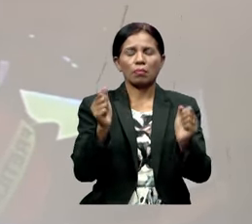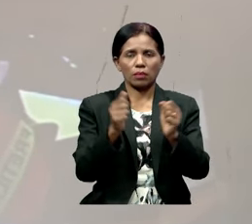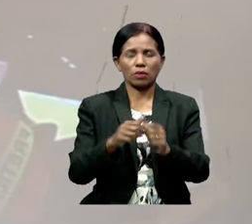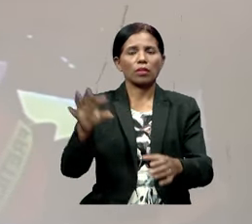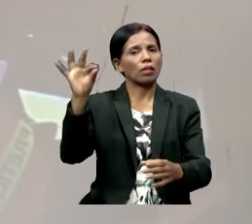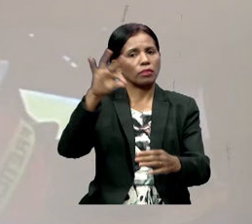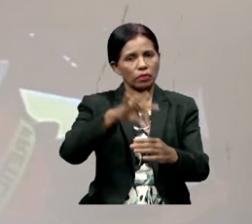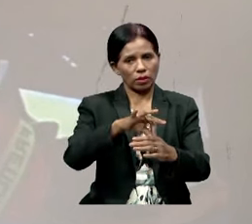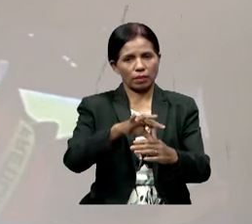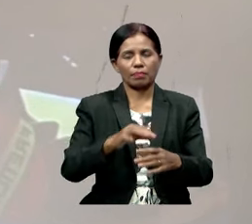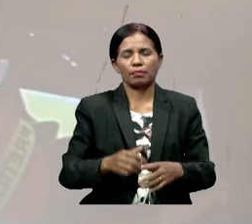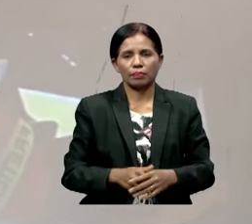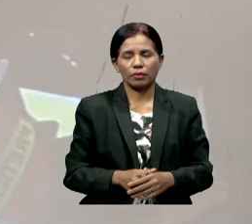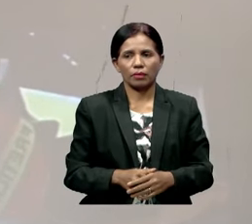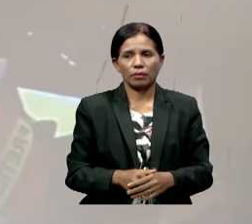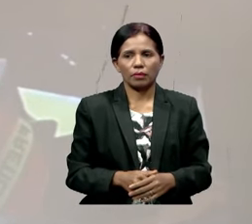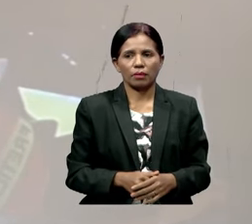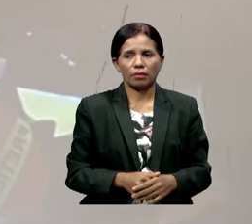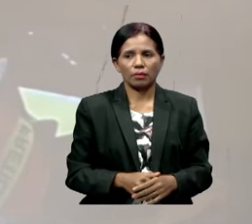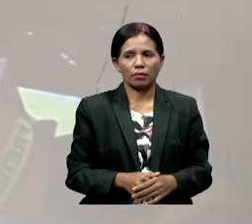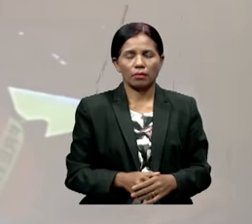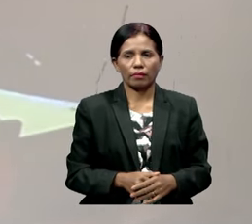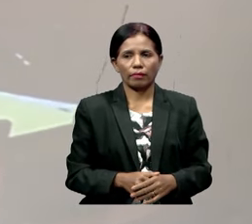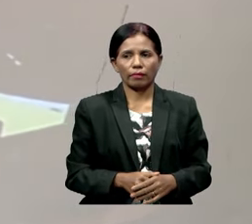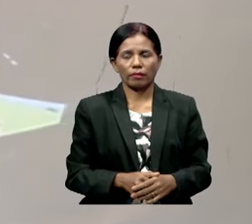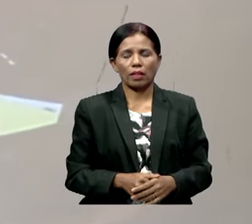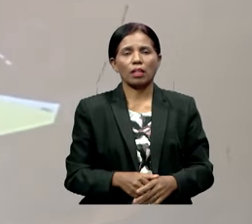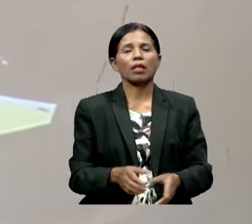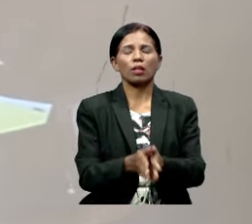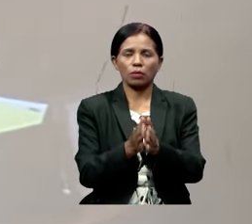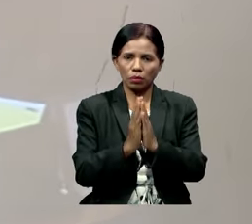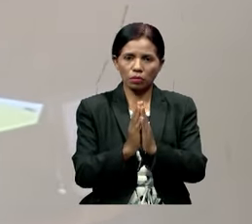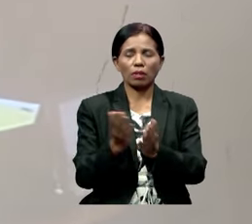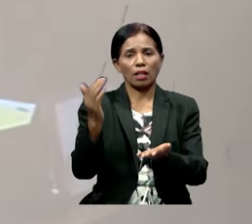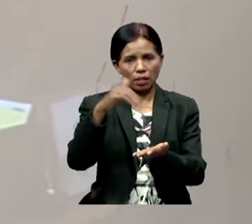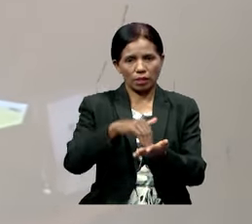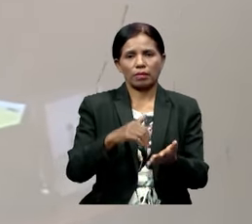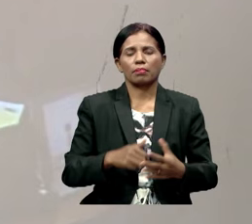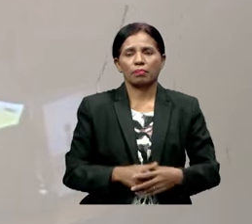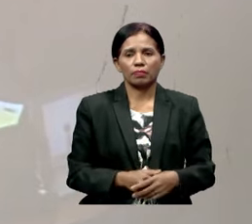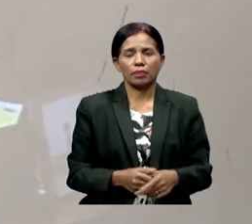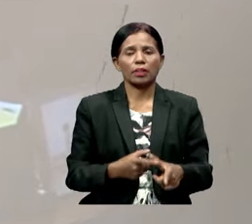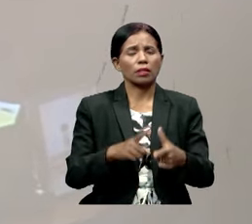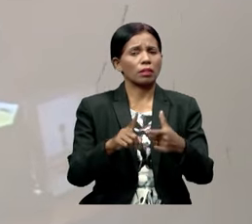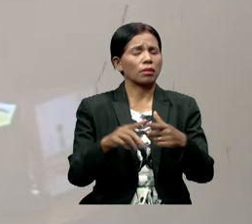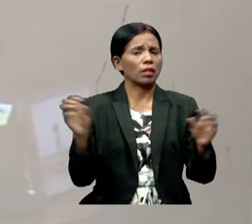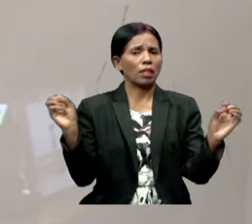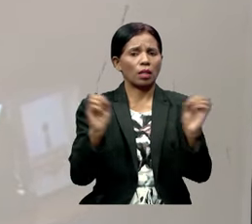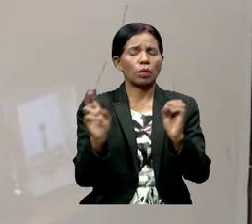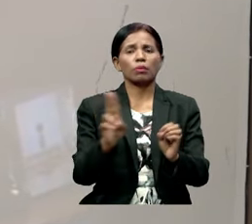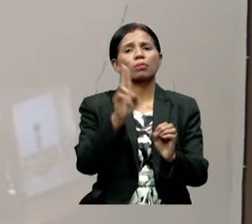votação. Ba órgão. Ne justificação lá ida. Se ela usa ida